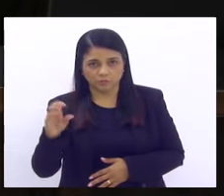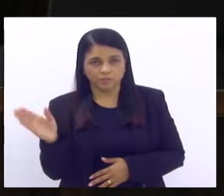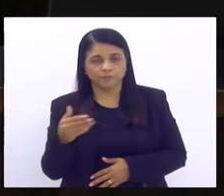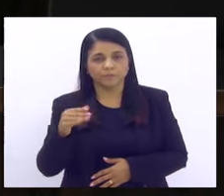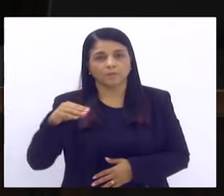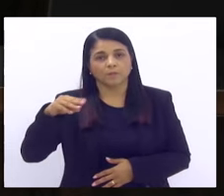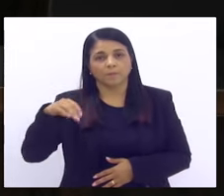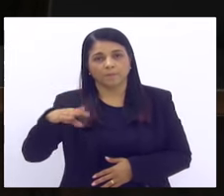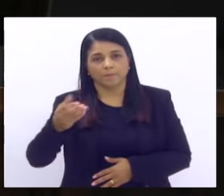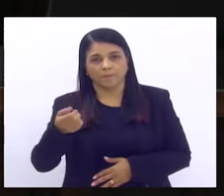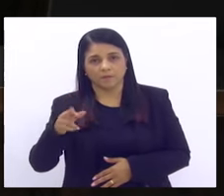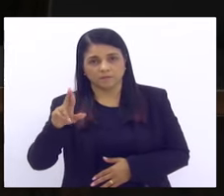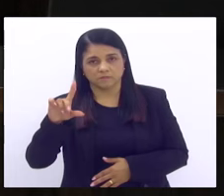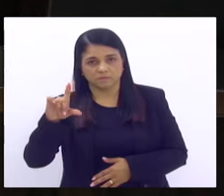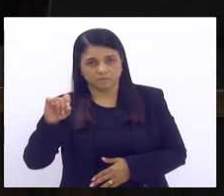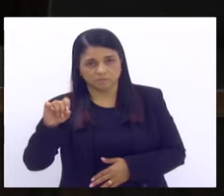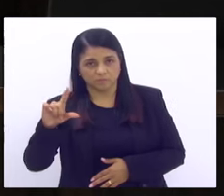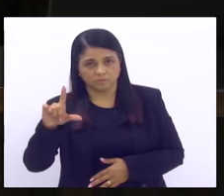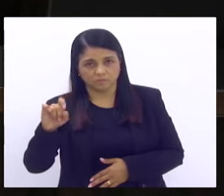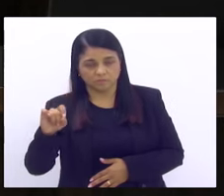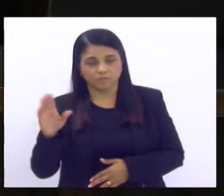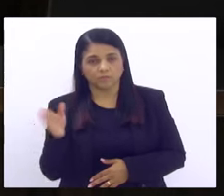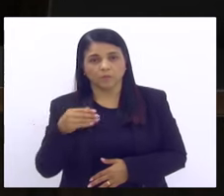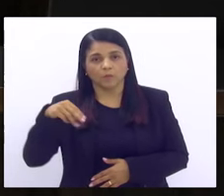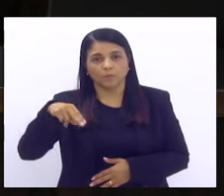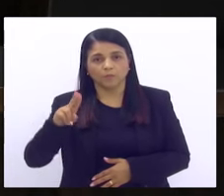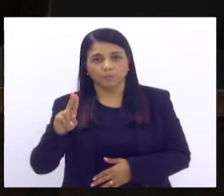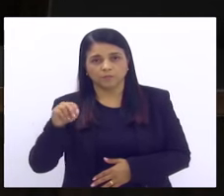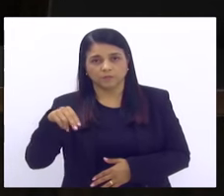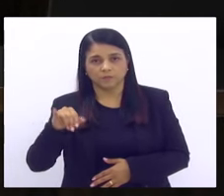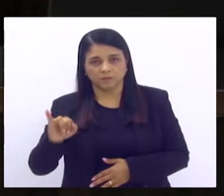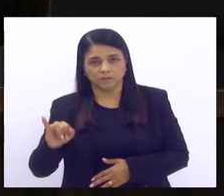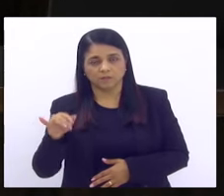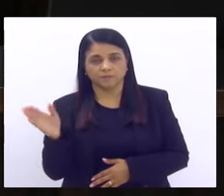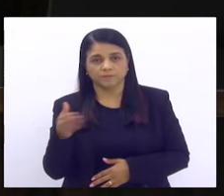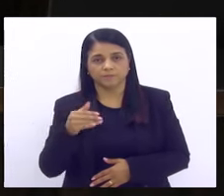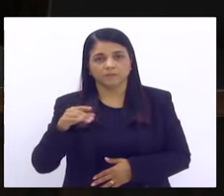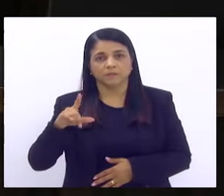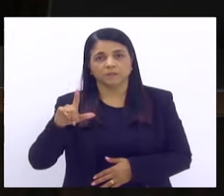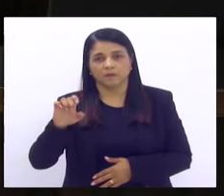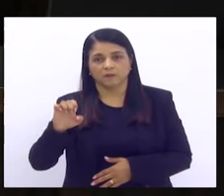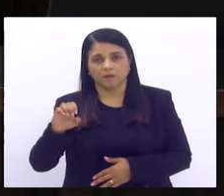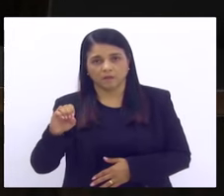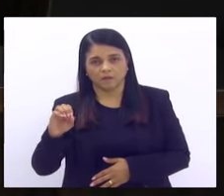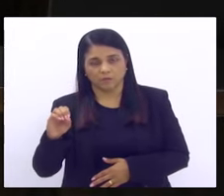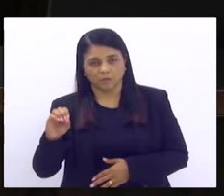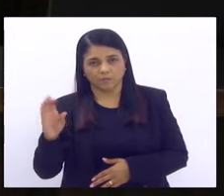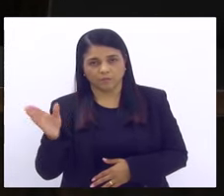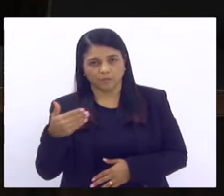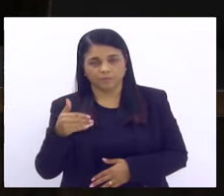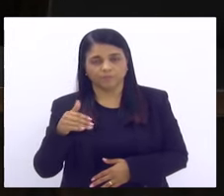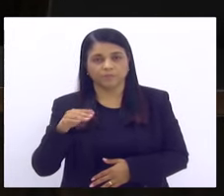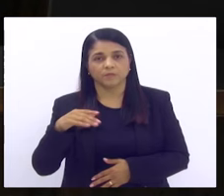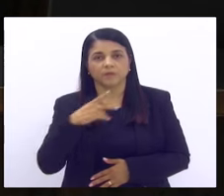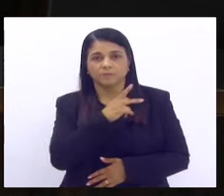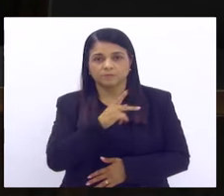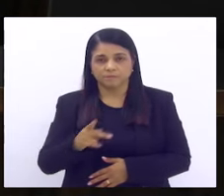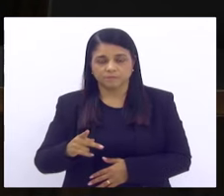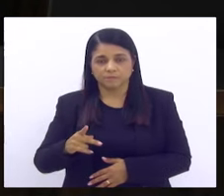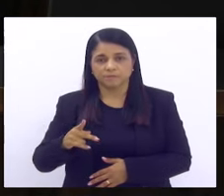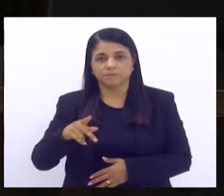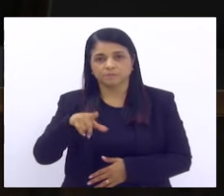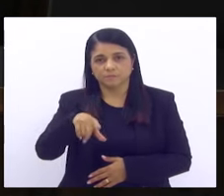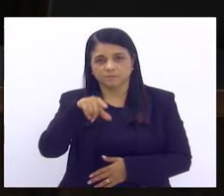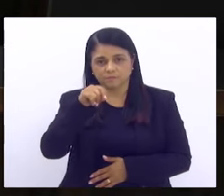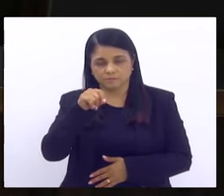deputado Marcelo Dino, deputado Munir Neto, deputado Léo Vieira. A presidência designa